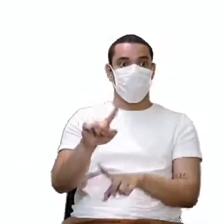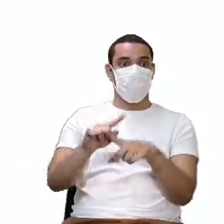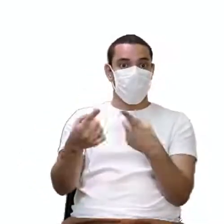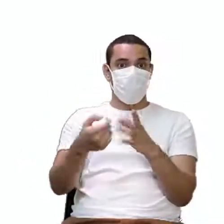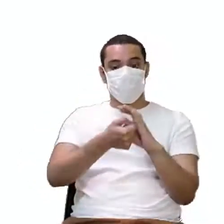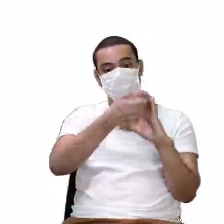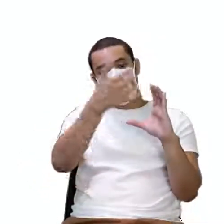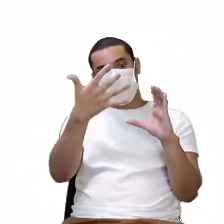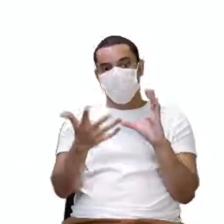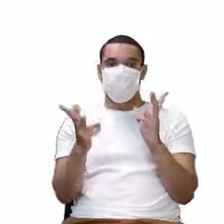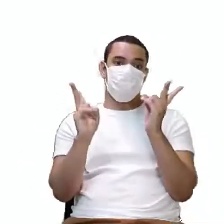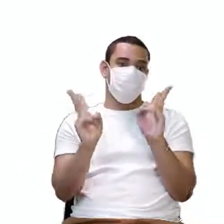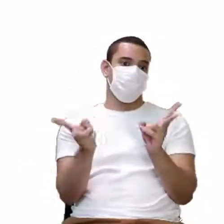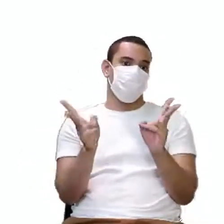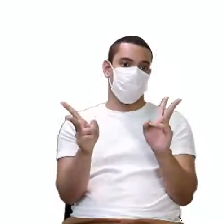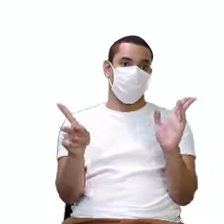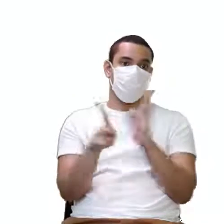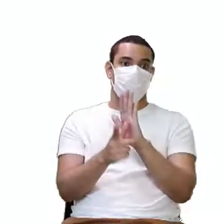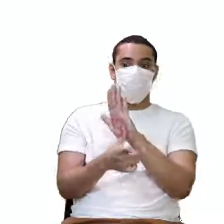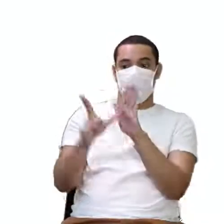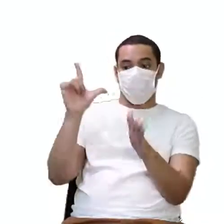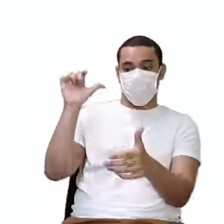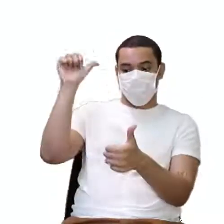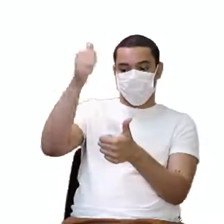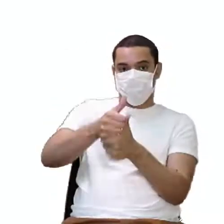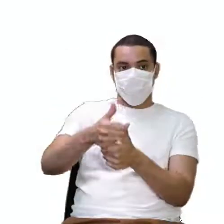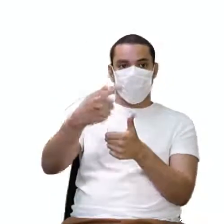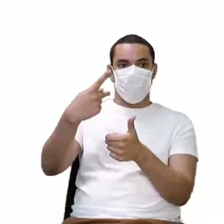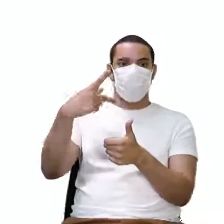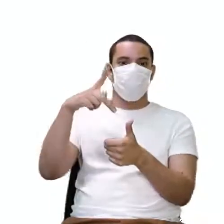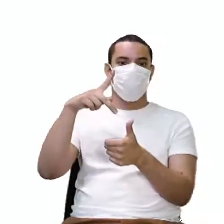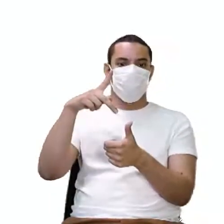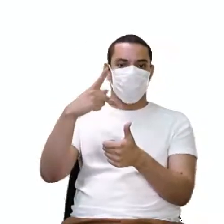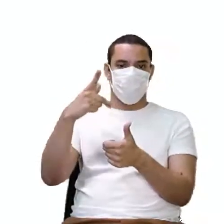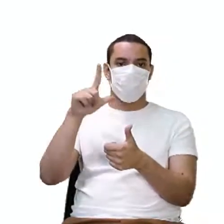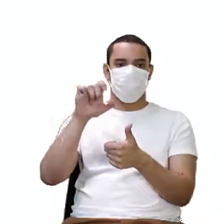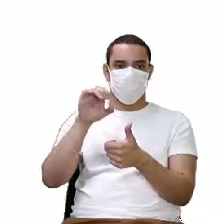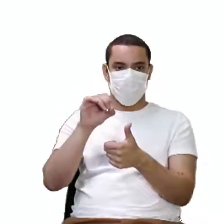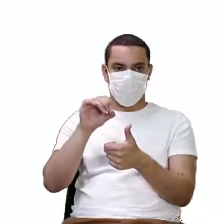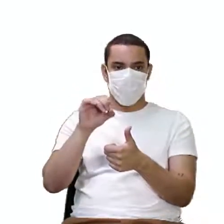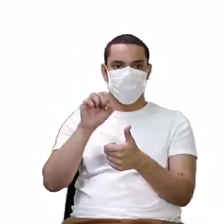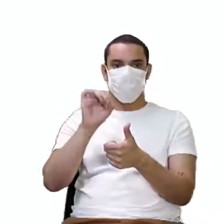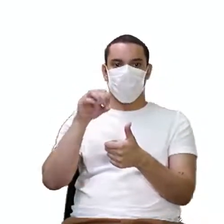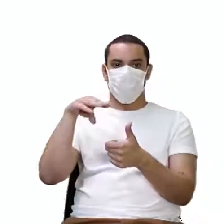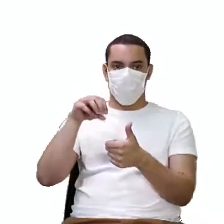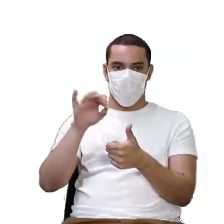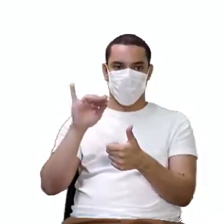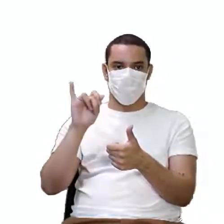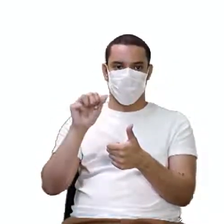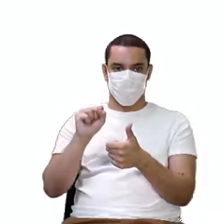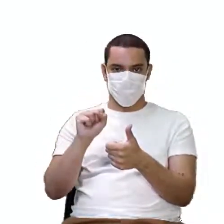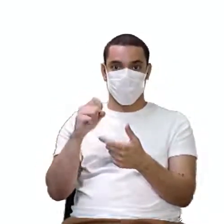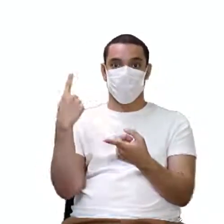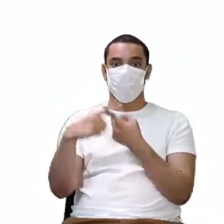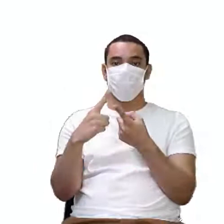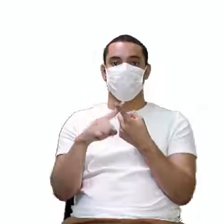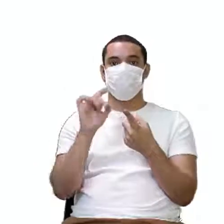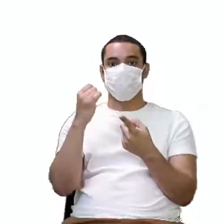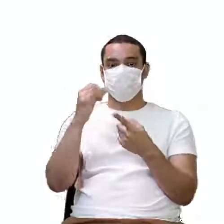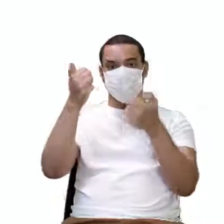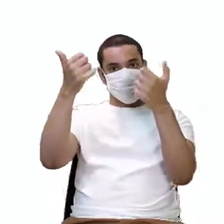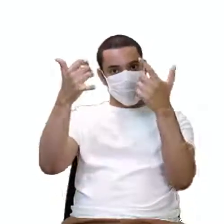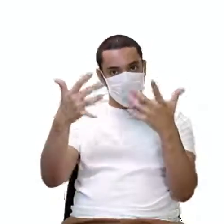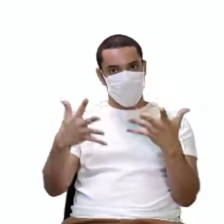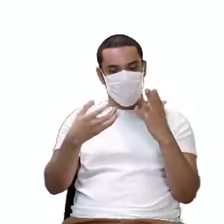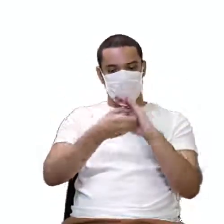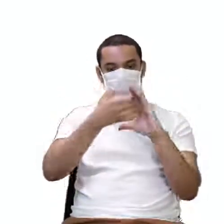características plesiomórficas, por exemplo, os vasos condutores que também vão estar presentes nas gimnospermas. Tá bom? Então, quando a gente fala de